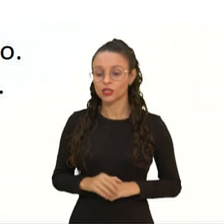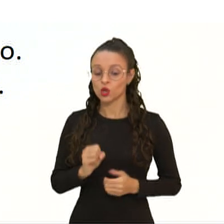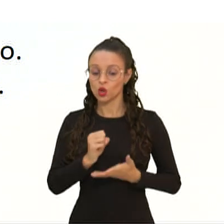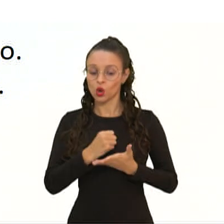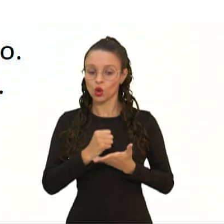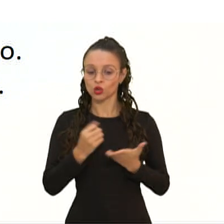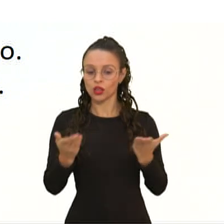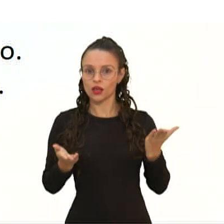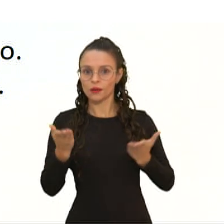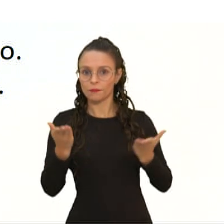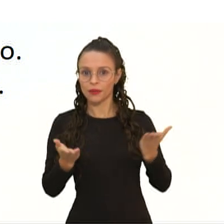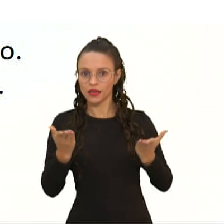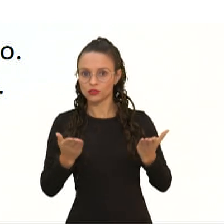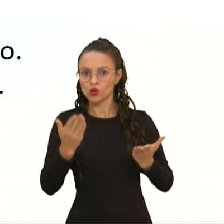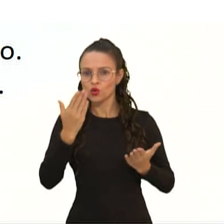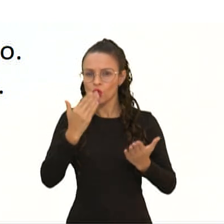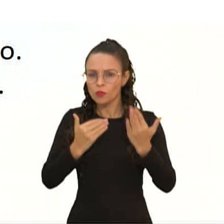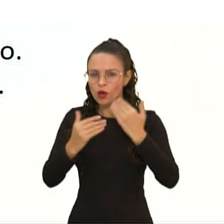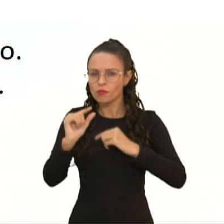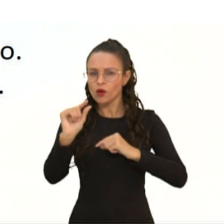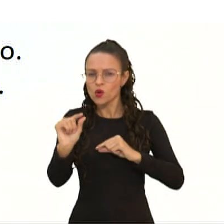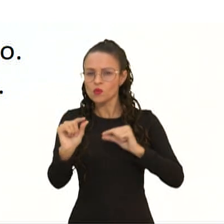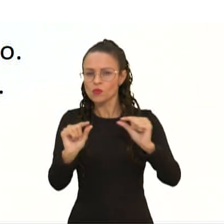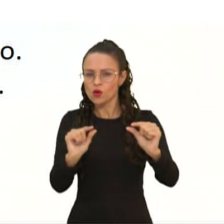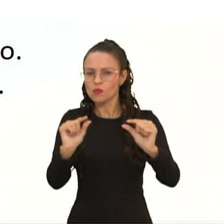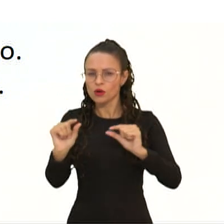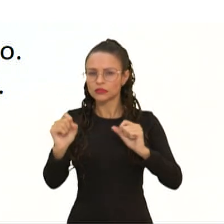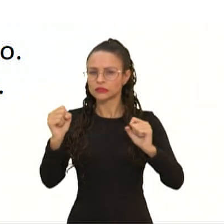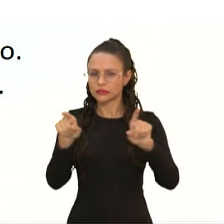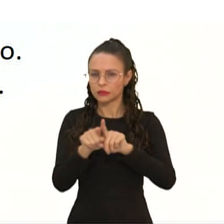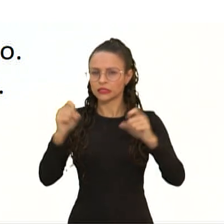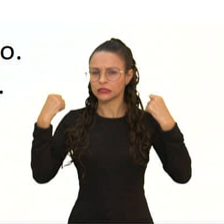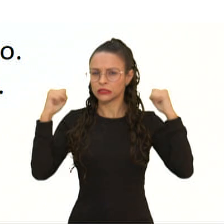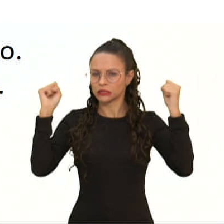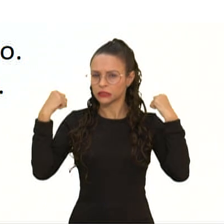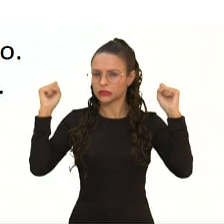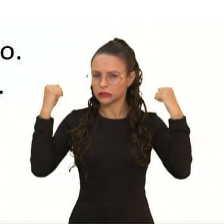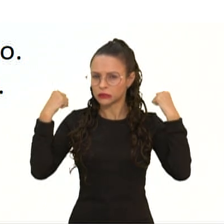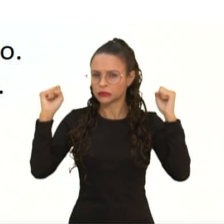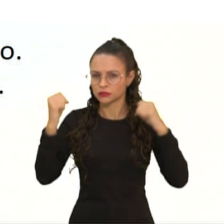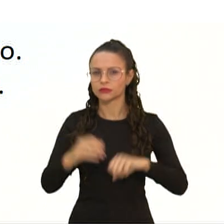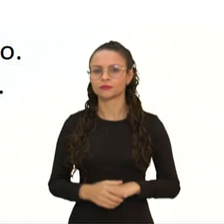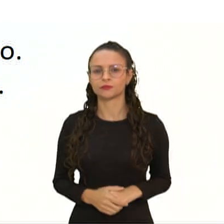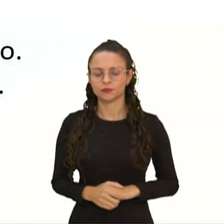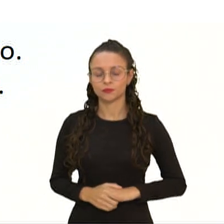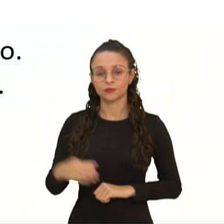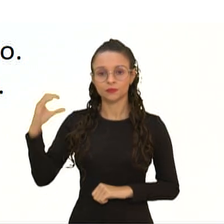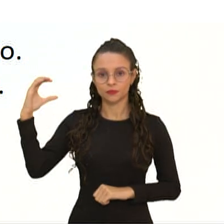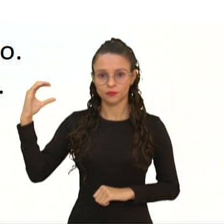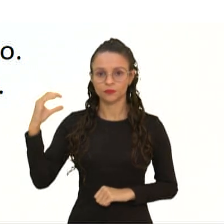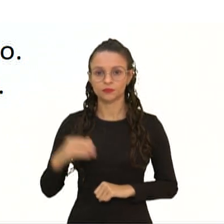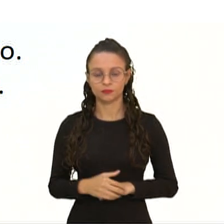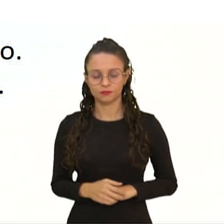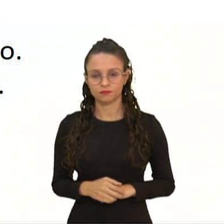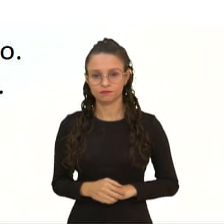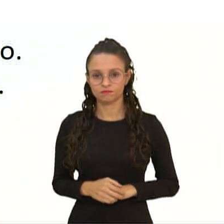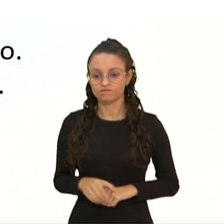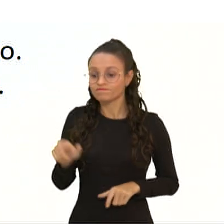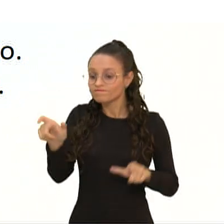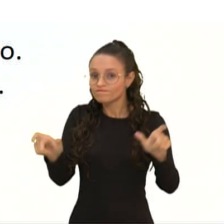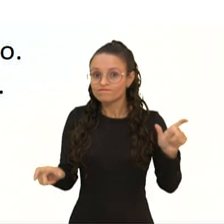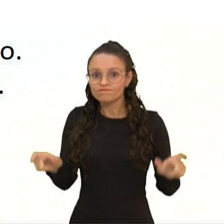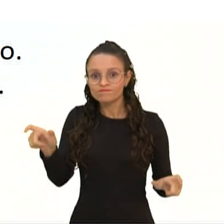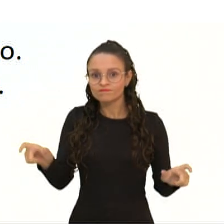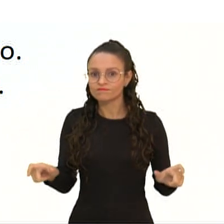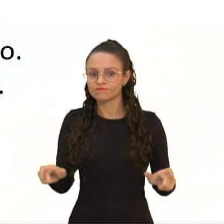controla o peso pela ingestão de baixas calorias e exercícios excessivos alternativas e os pacientes